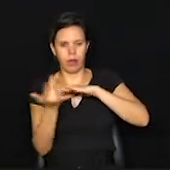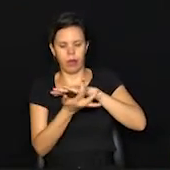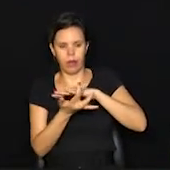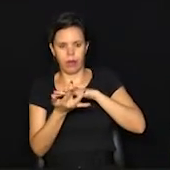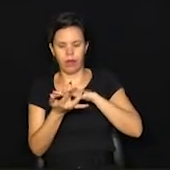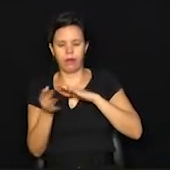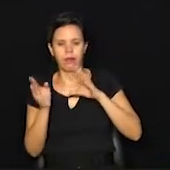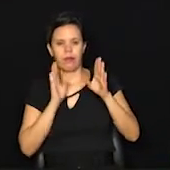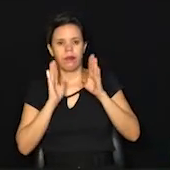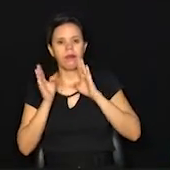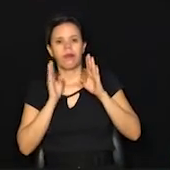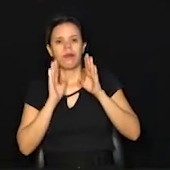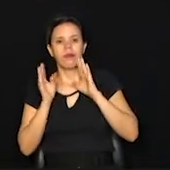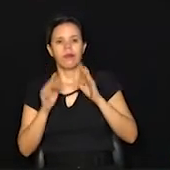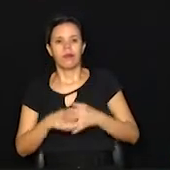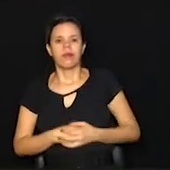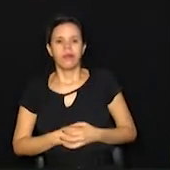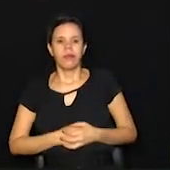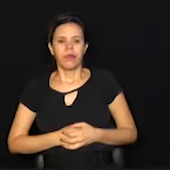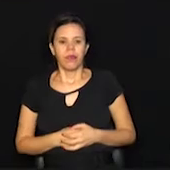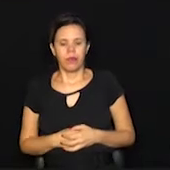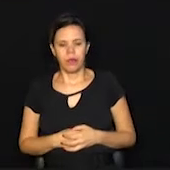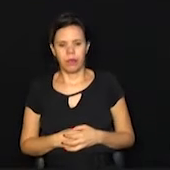tem Facebook também